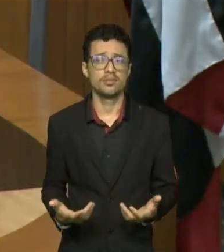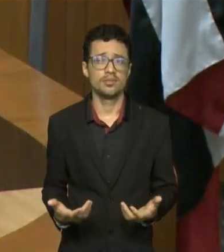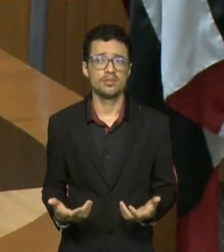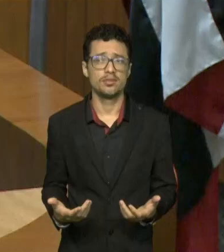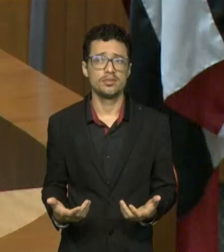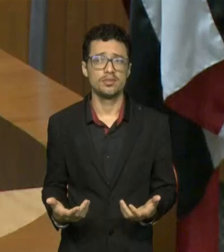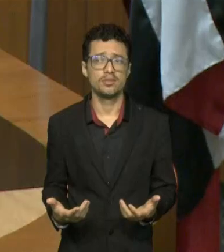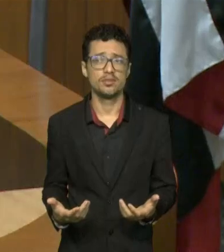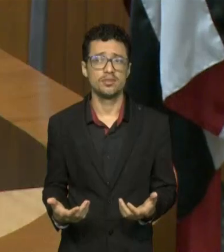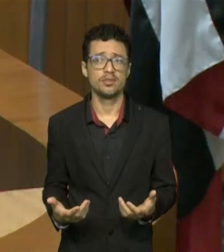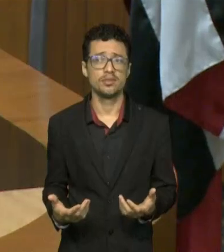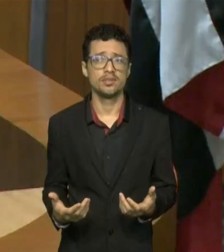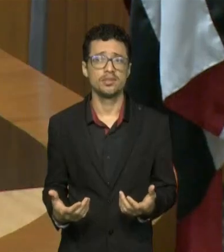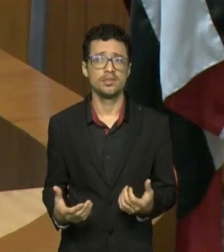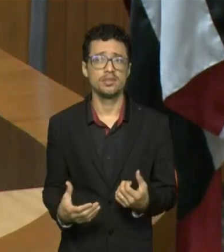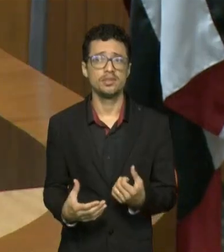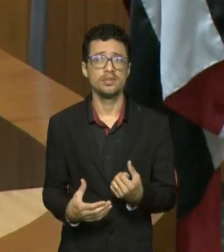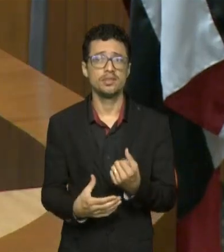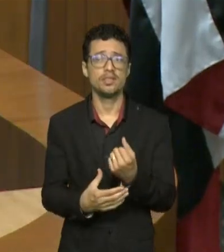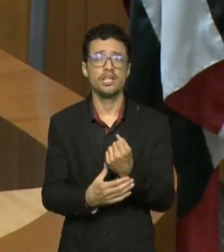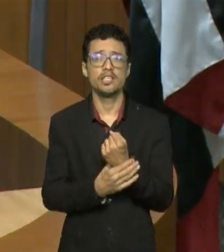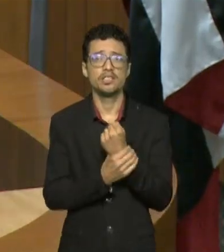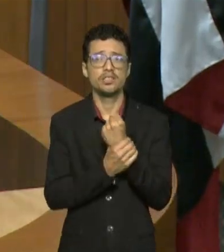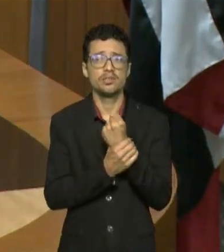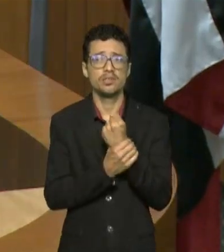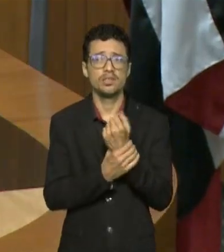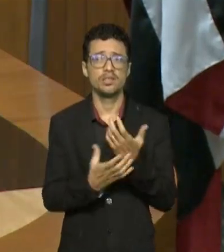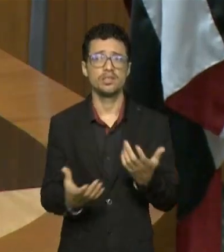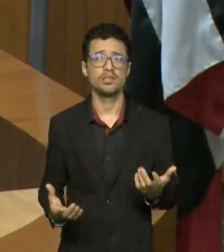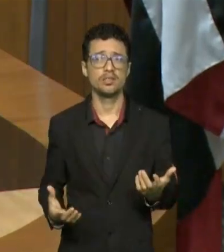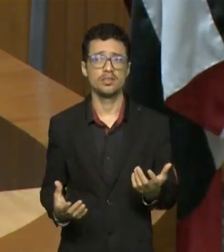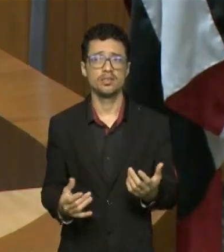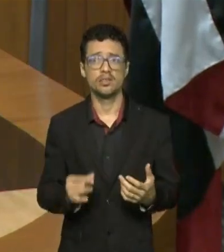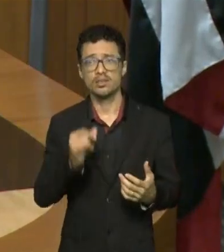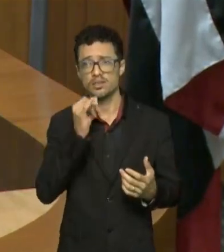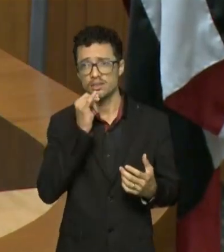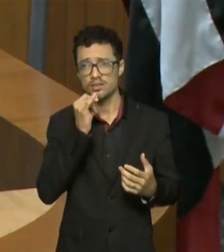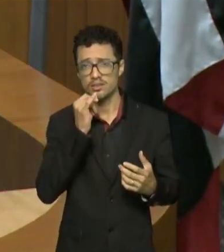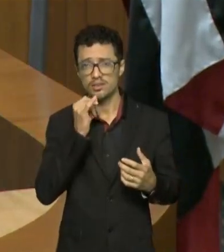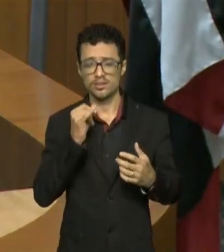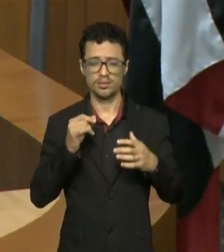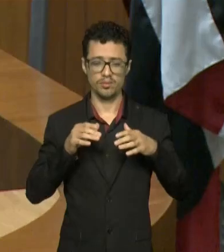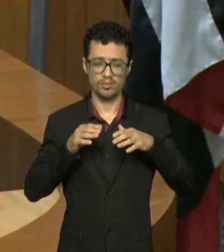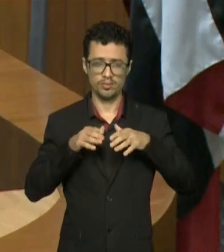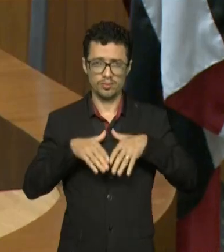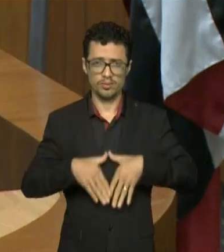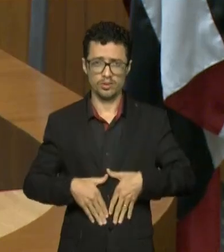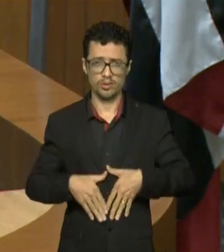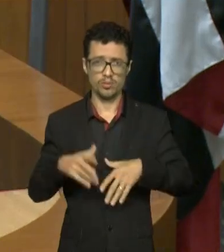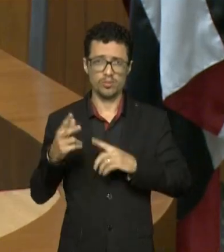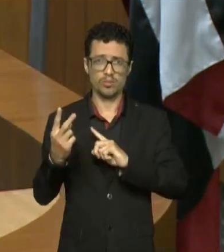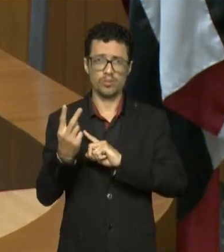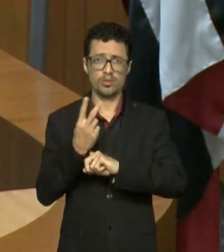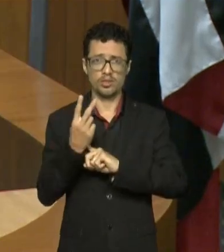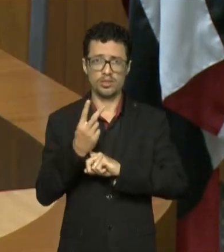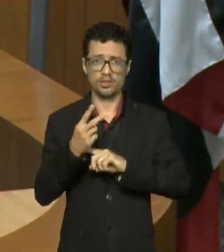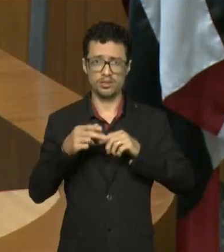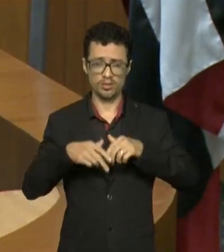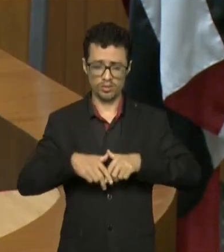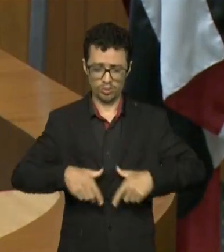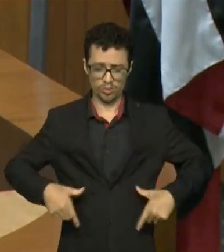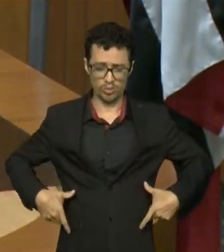em segurança. Colete, trocar os coletes que a tropa utiliza. A